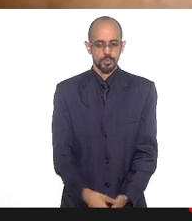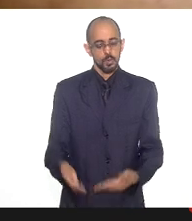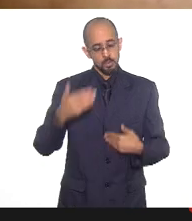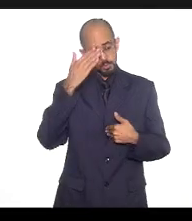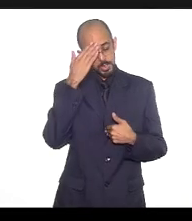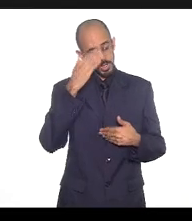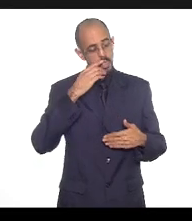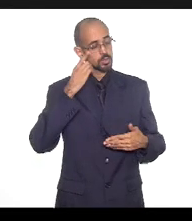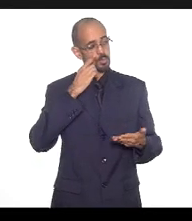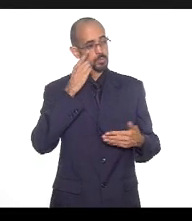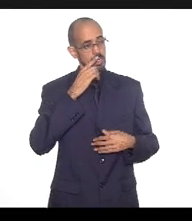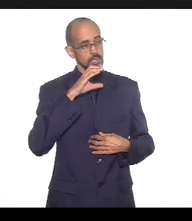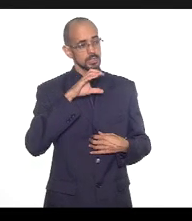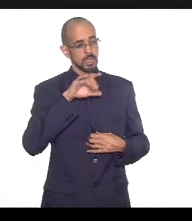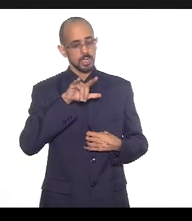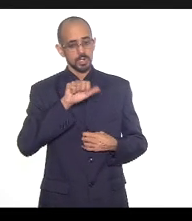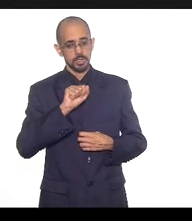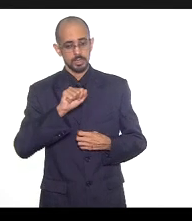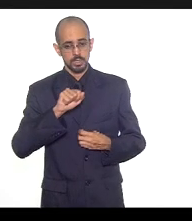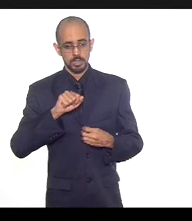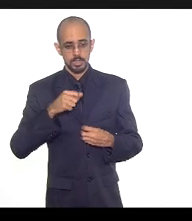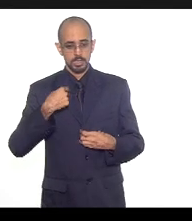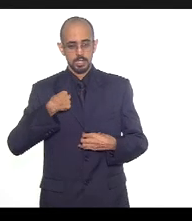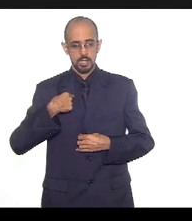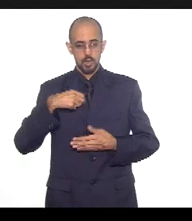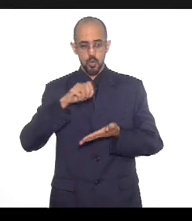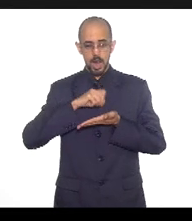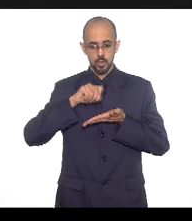deputada Célia. Eu anotei aqui